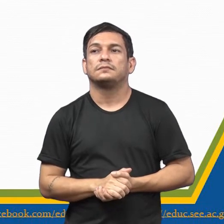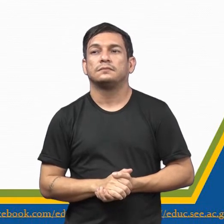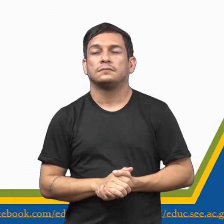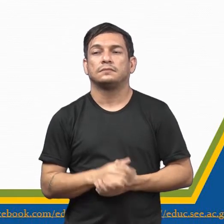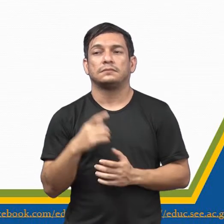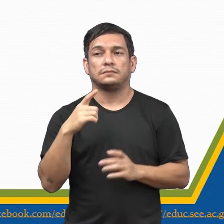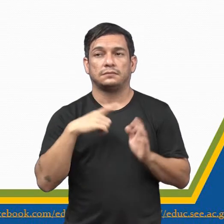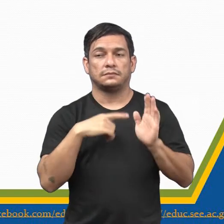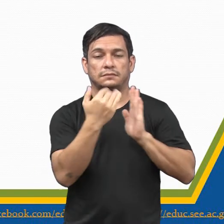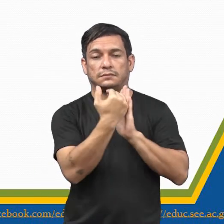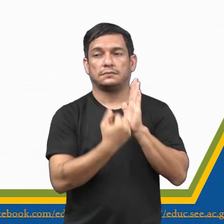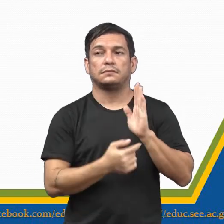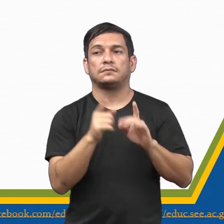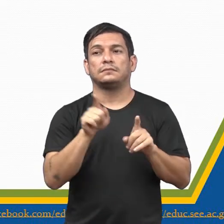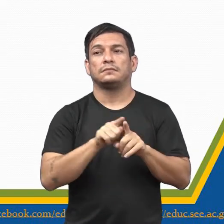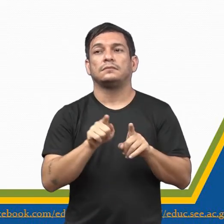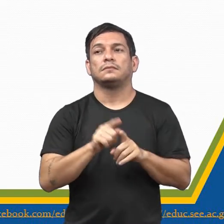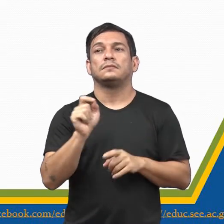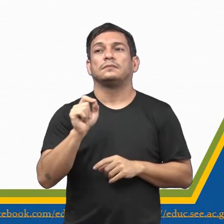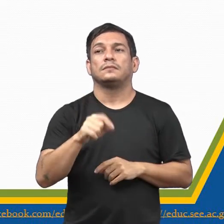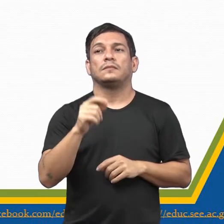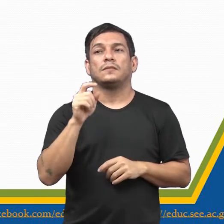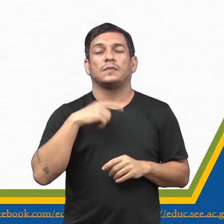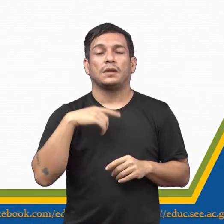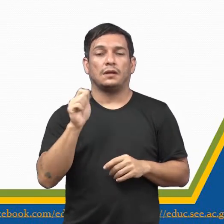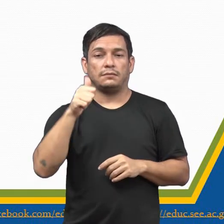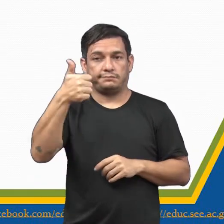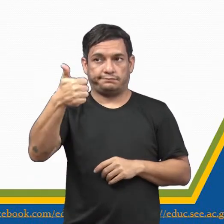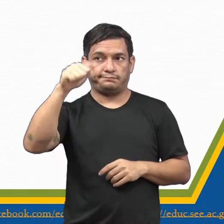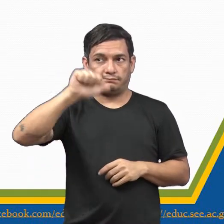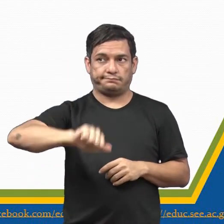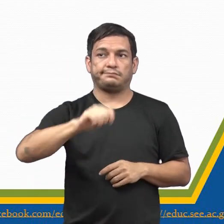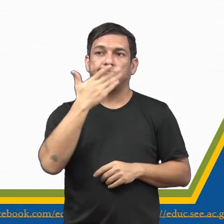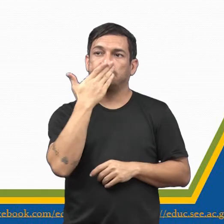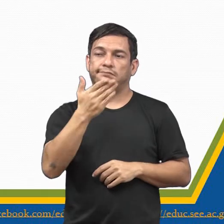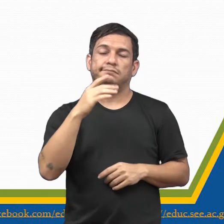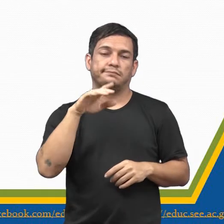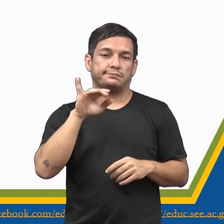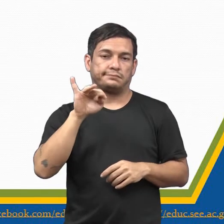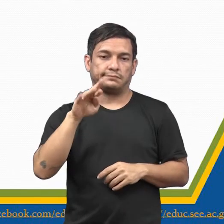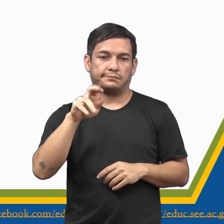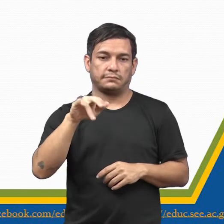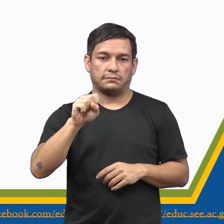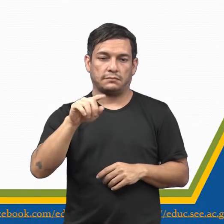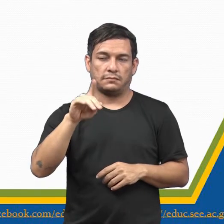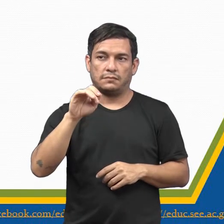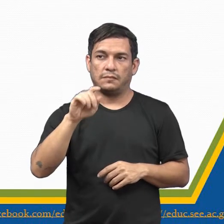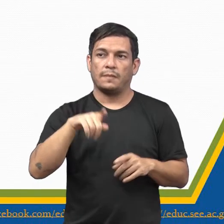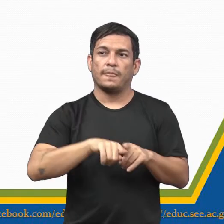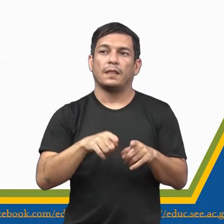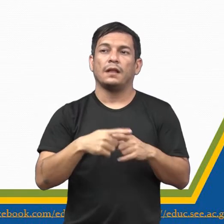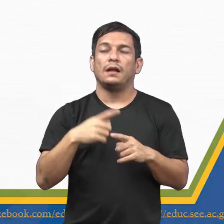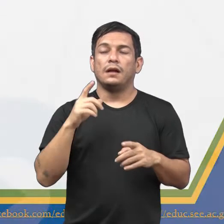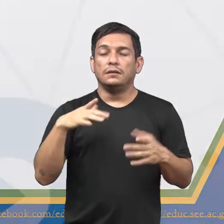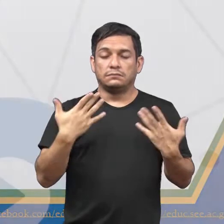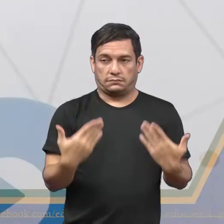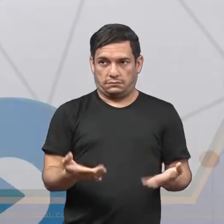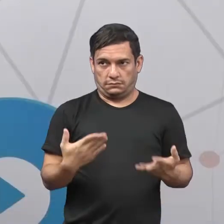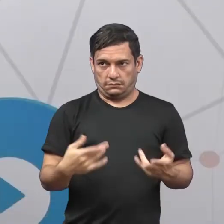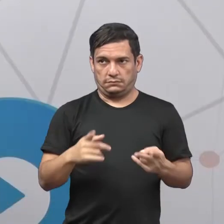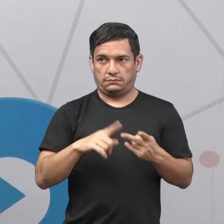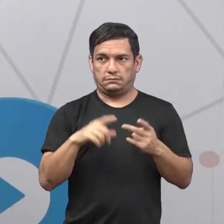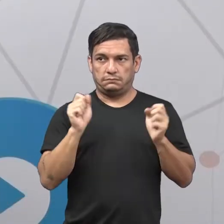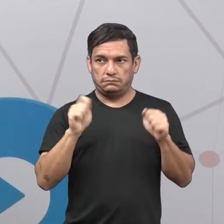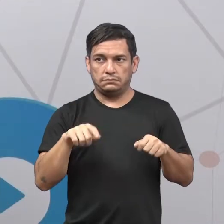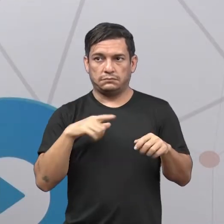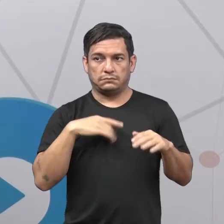E aqui nós vamos conhecer os prós e os contras dos 3 tipos de intensidade, porque essa intensidade ela pode ser leve, ela